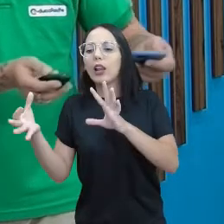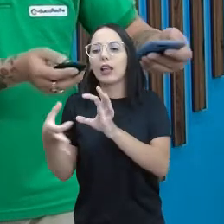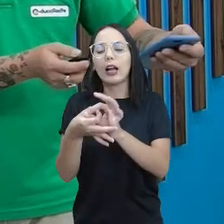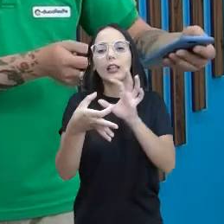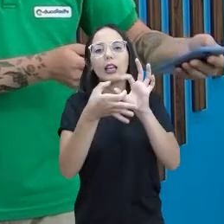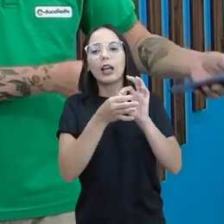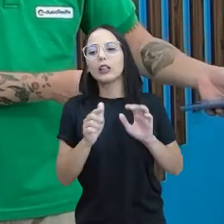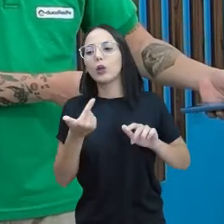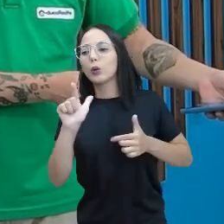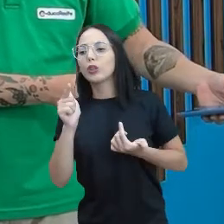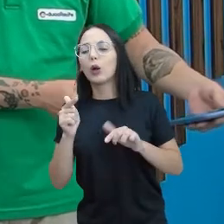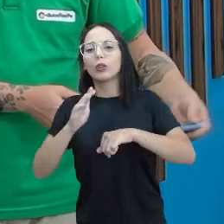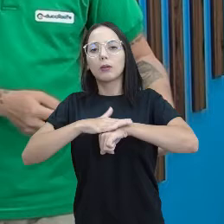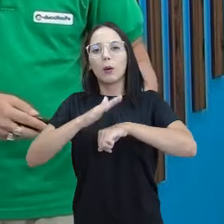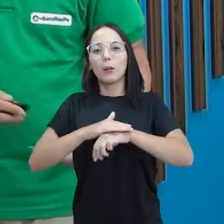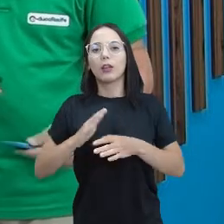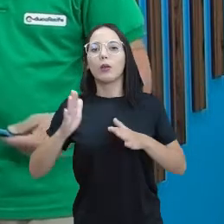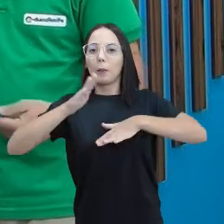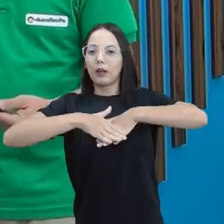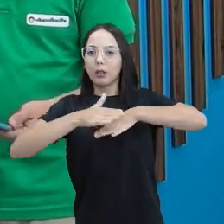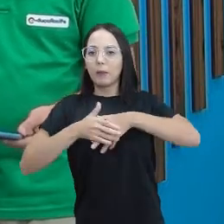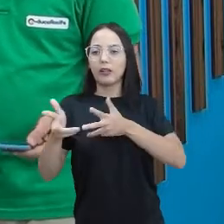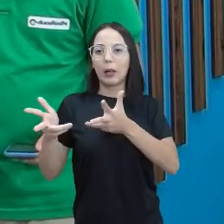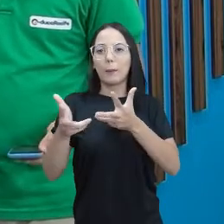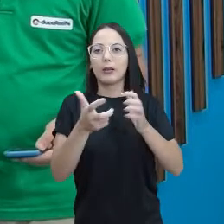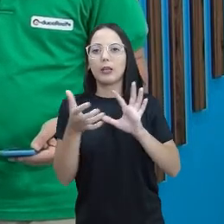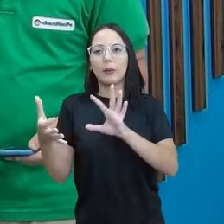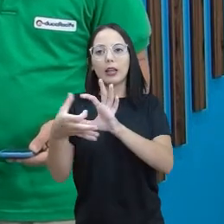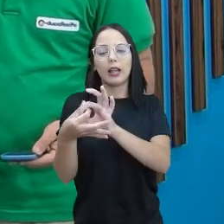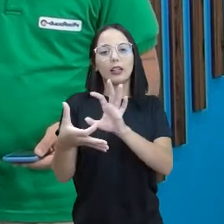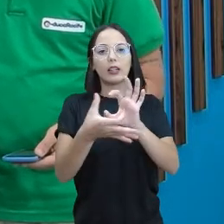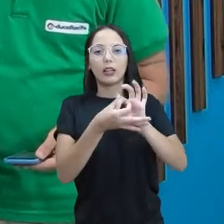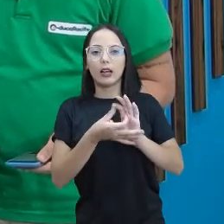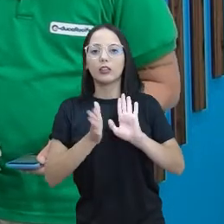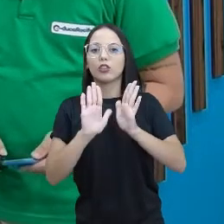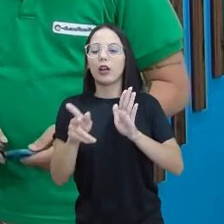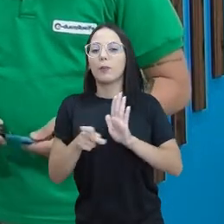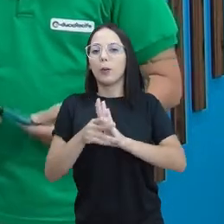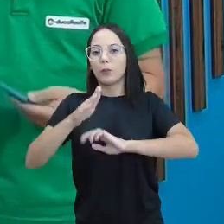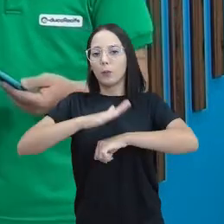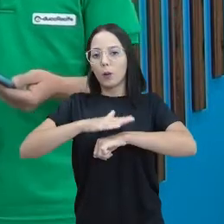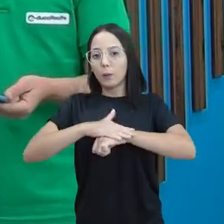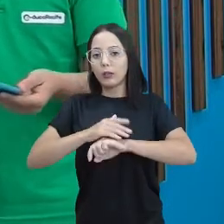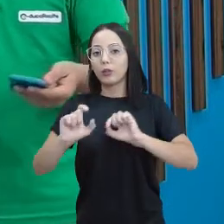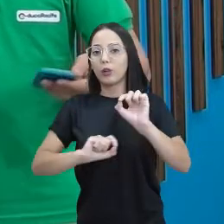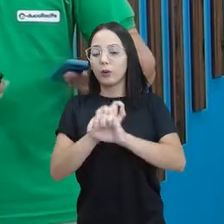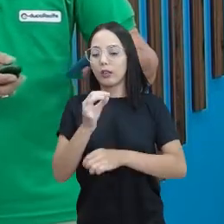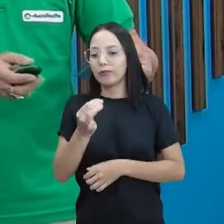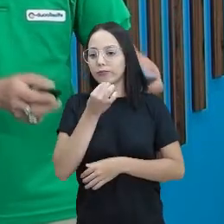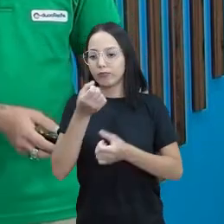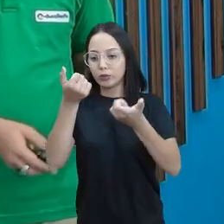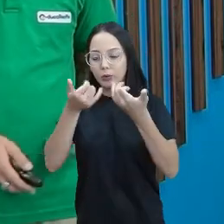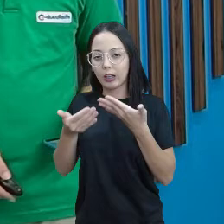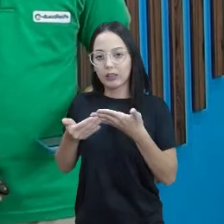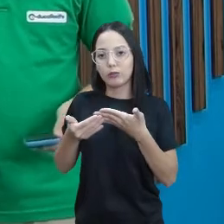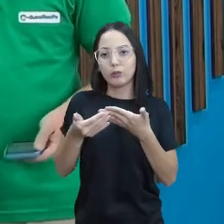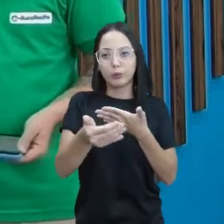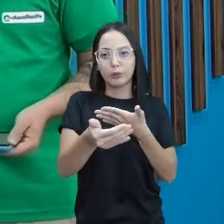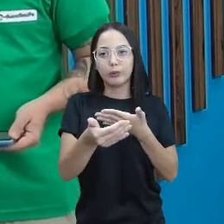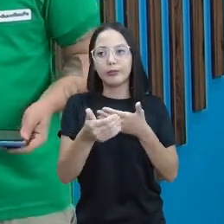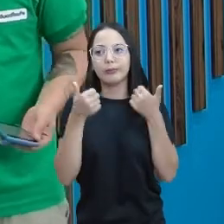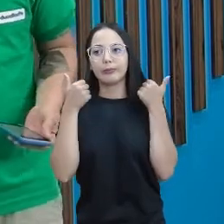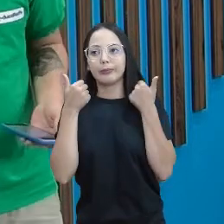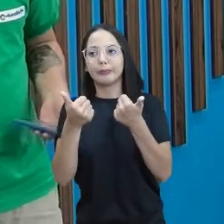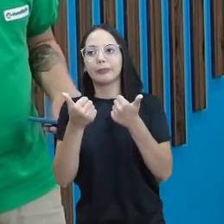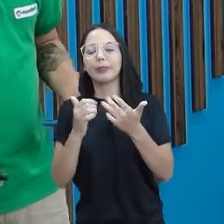a outras situações matemáticas. Você vai perceber que essa é uma situação que vai ser levada mais para frente, tá